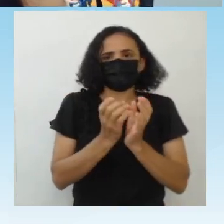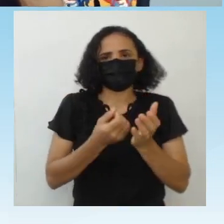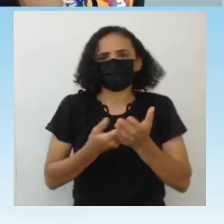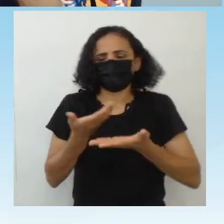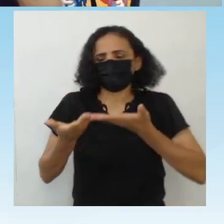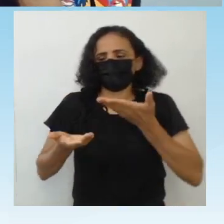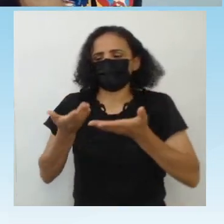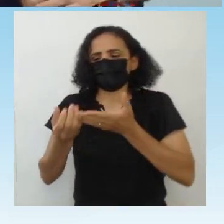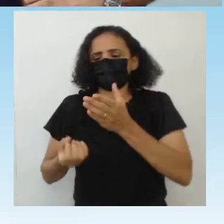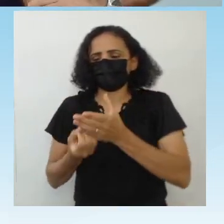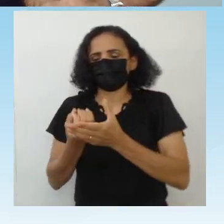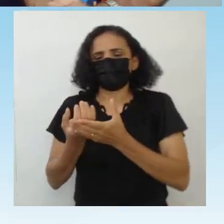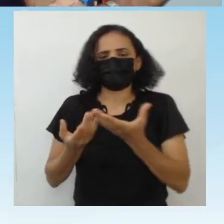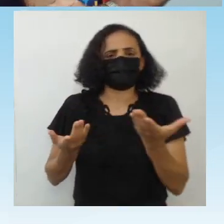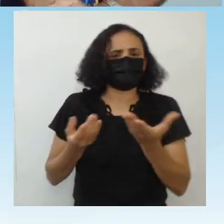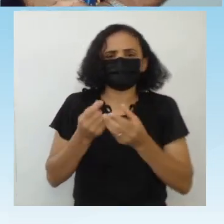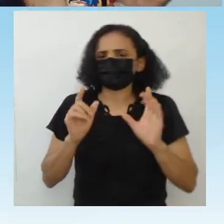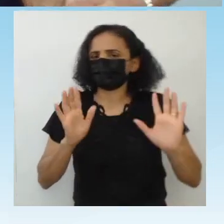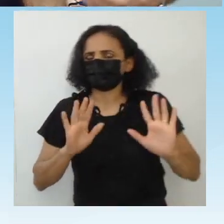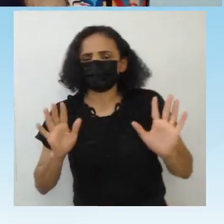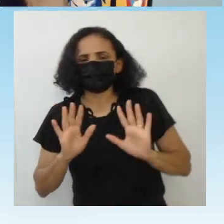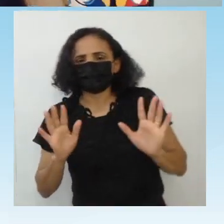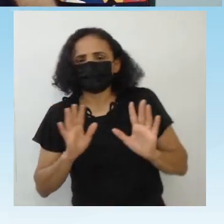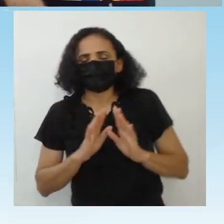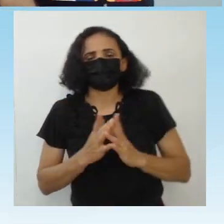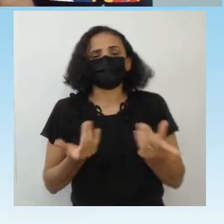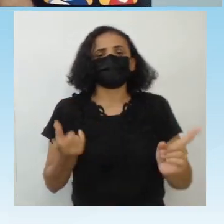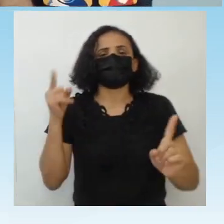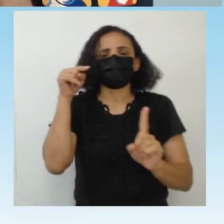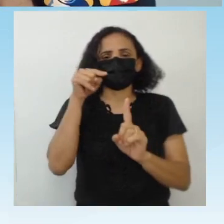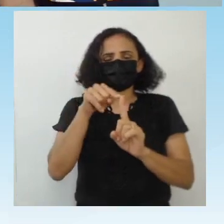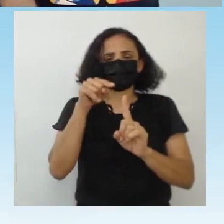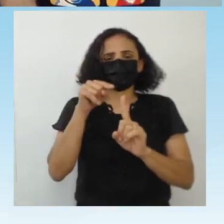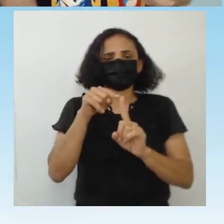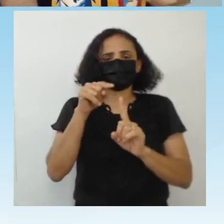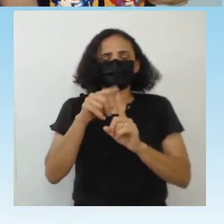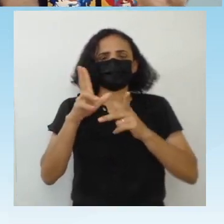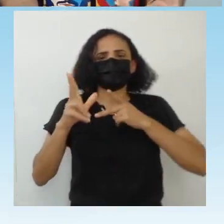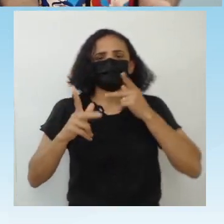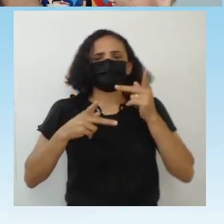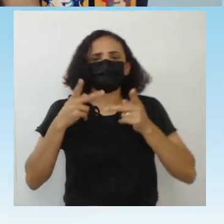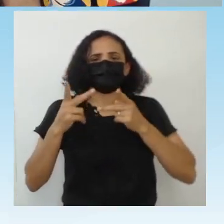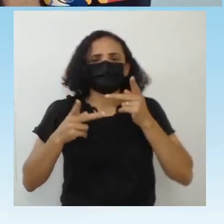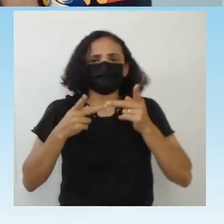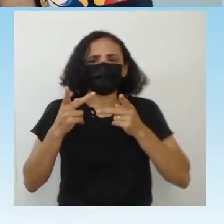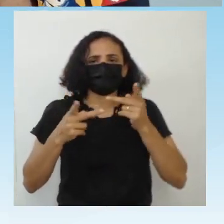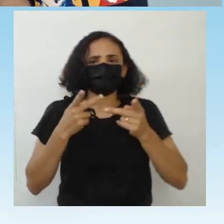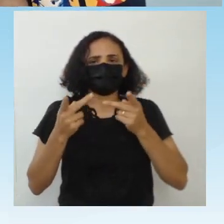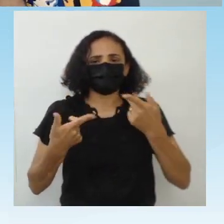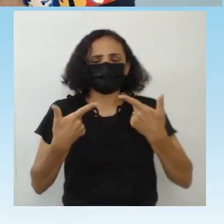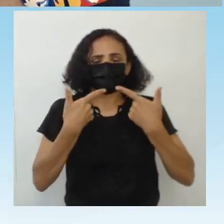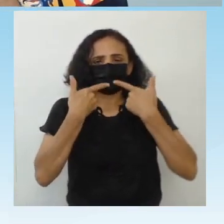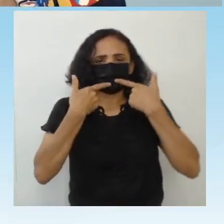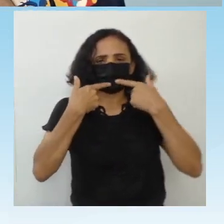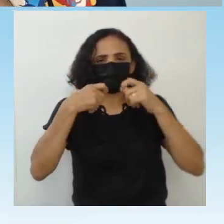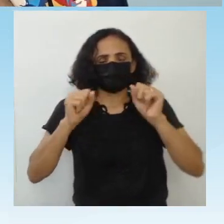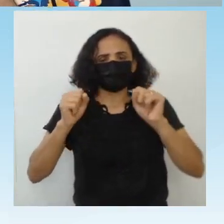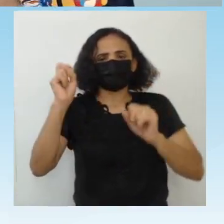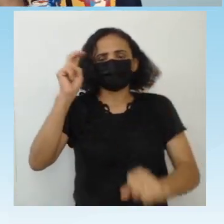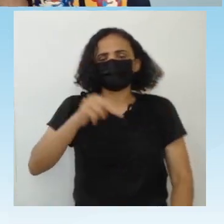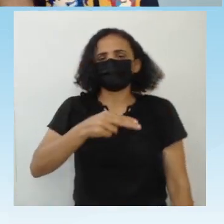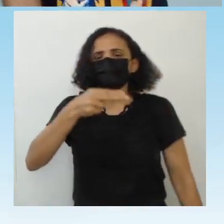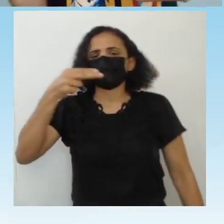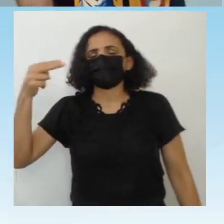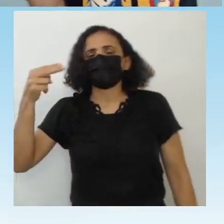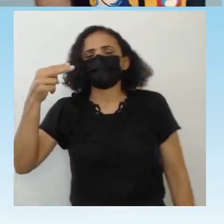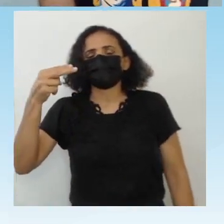exaltação da fauna, né? Mas há uma intenção de destacar esta linguagem nordestina como